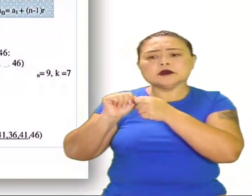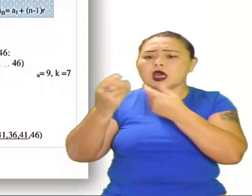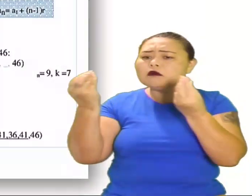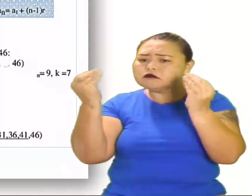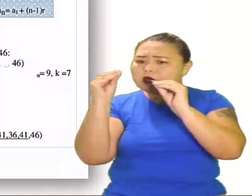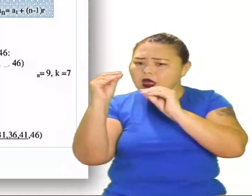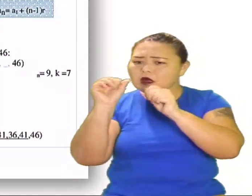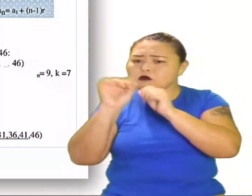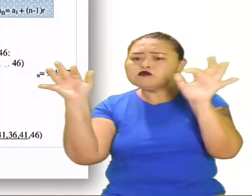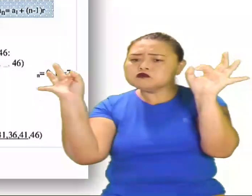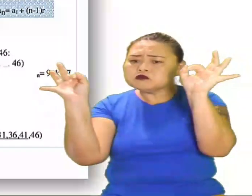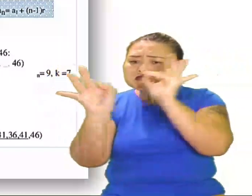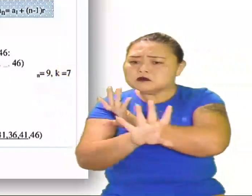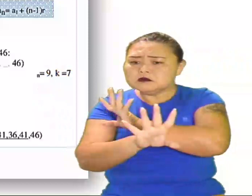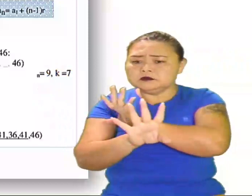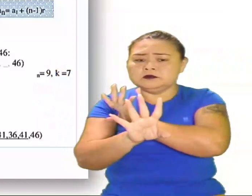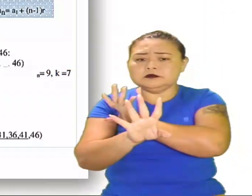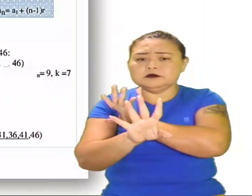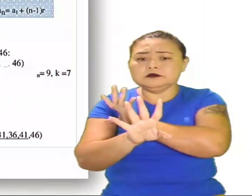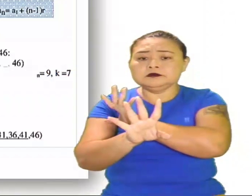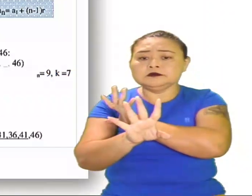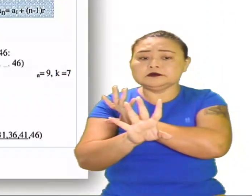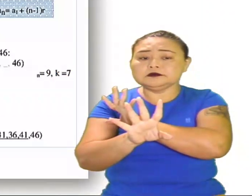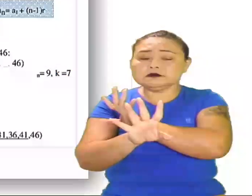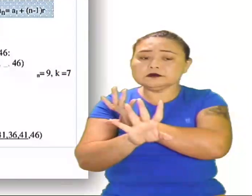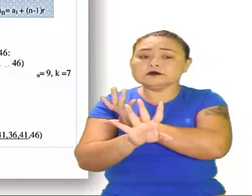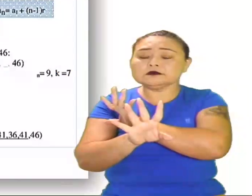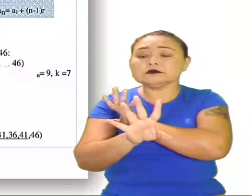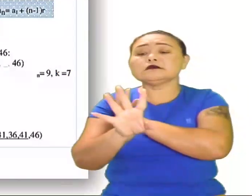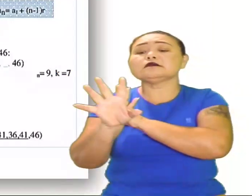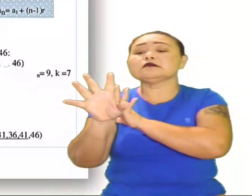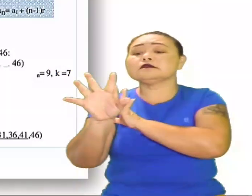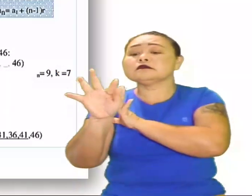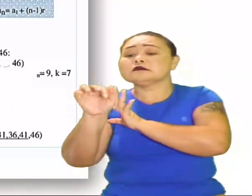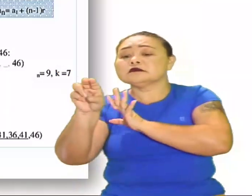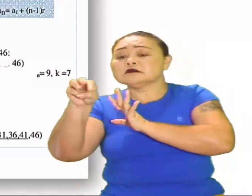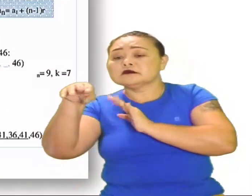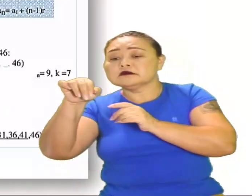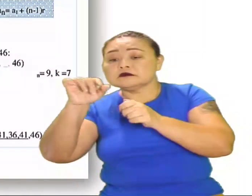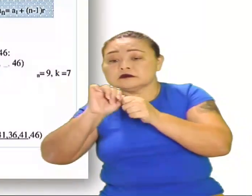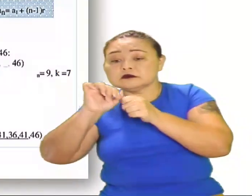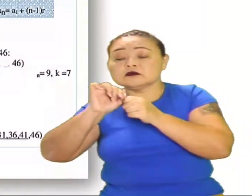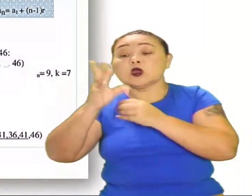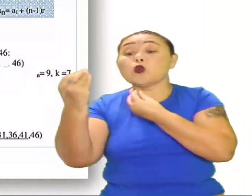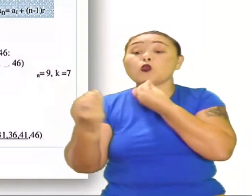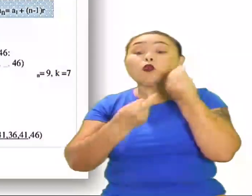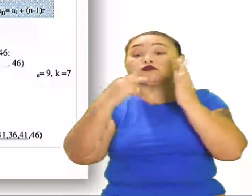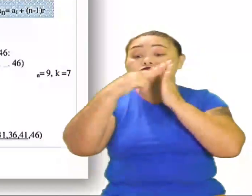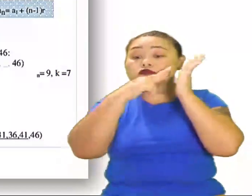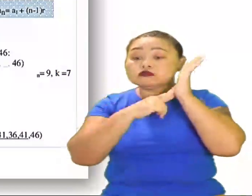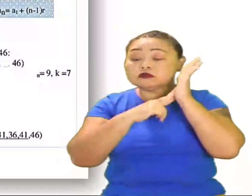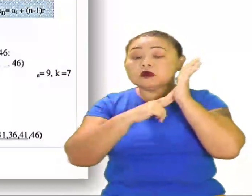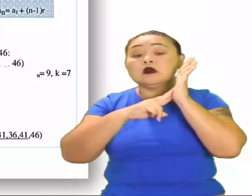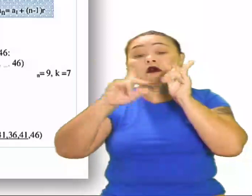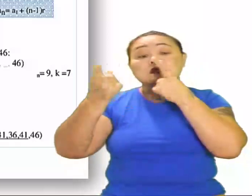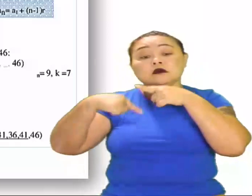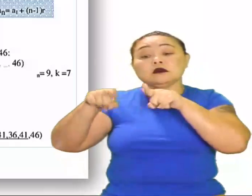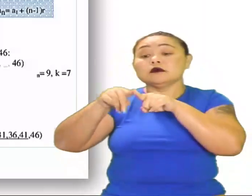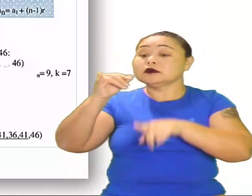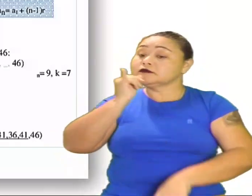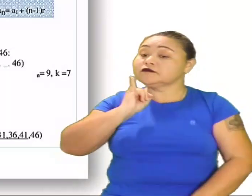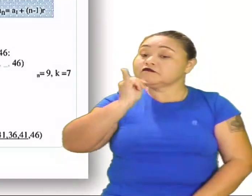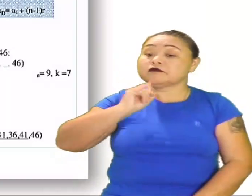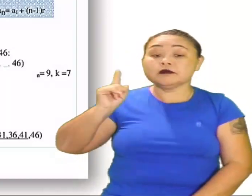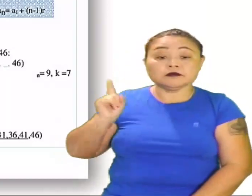completo, porque ele traz a sua fórmula, a sua lei de formação e também traz um